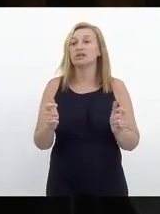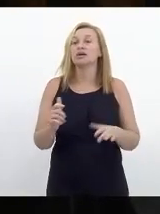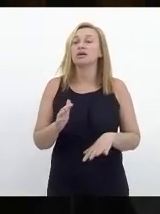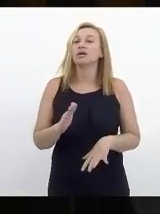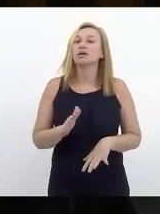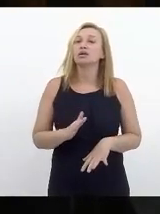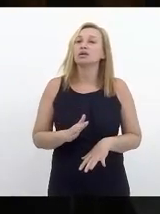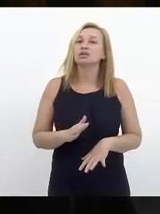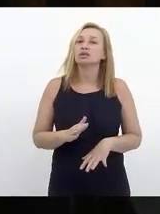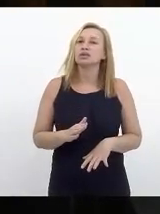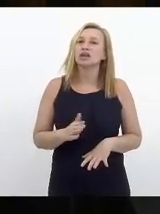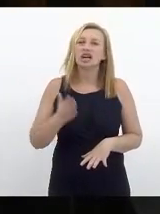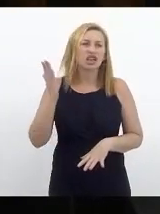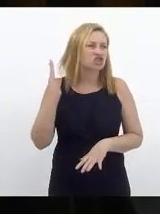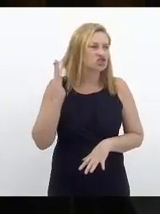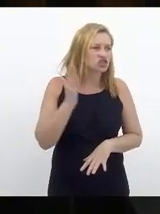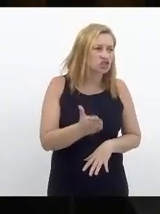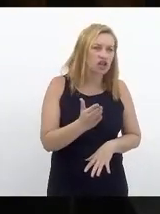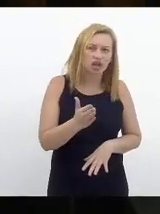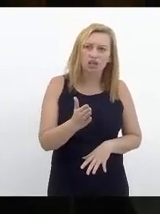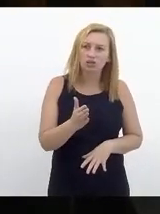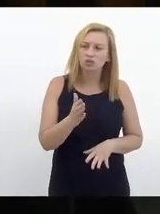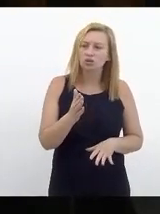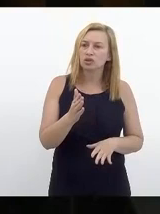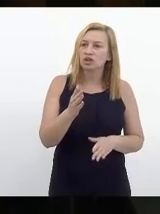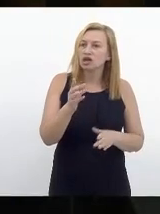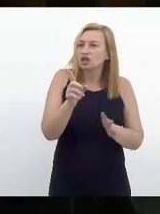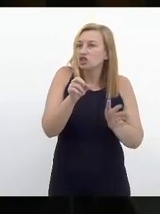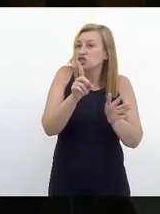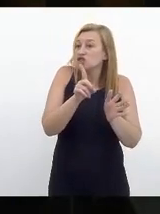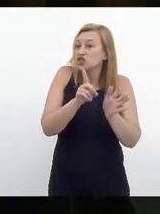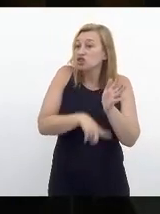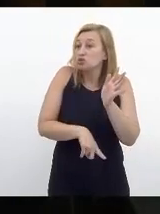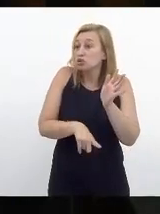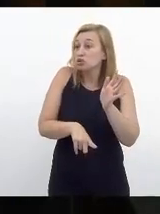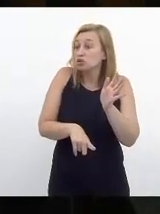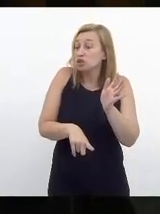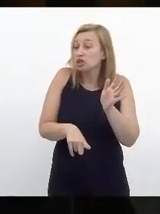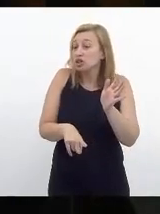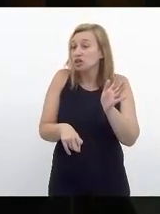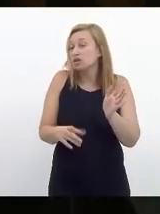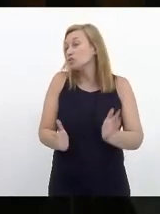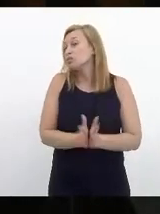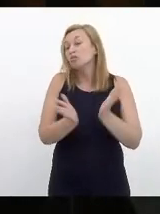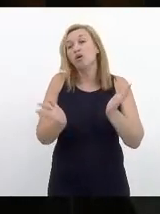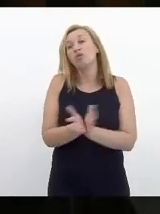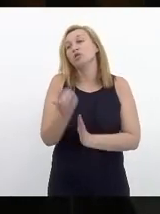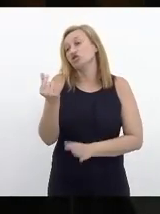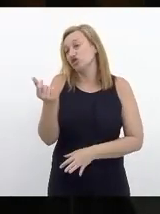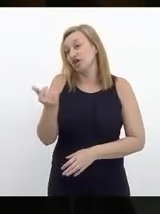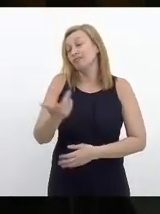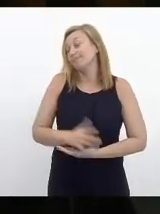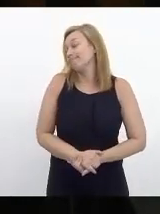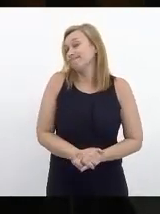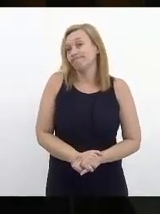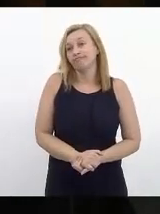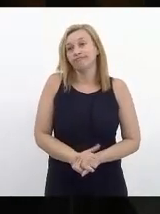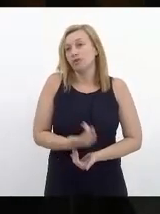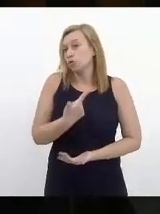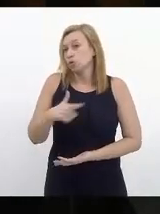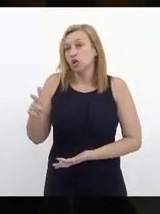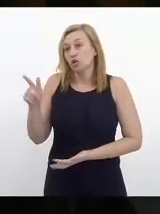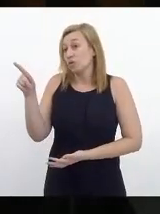é injeção de subtrair dinheiro dos mais pobres. Eu não tenho